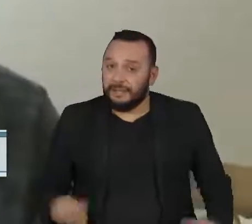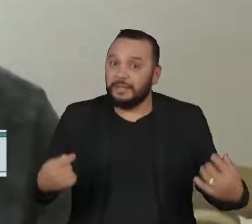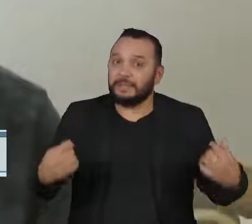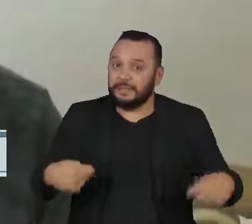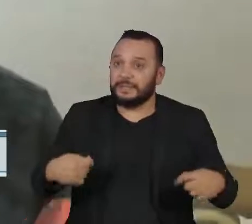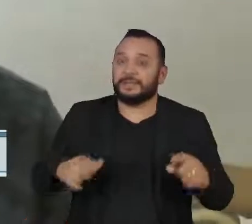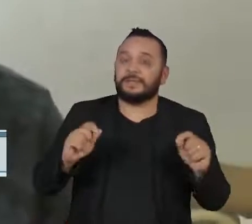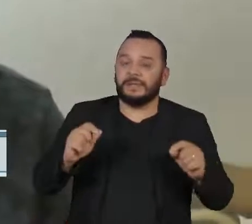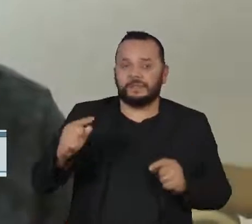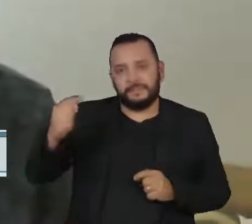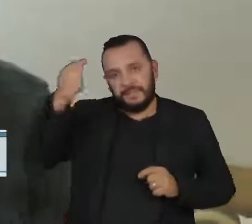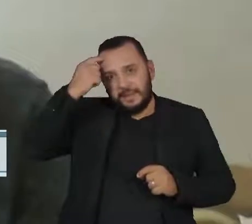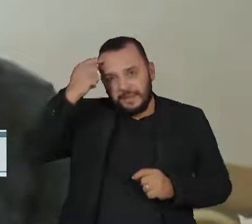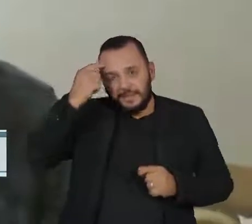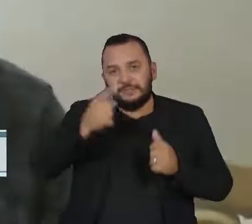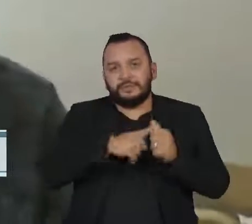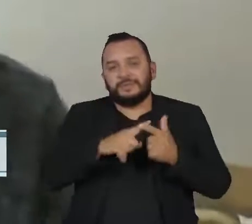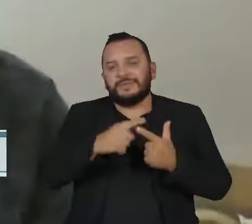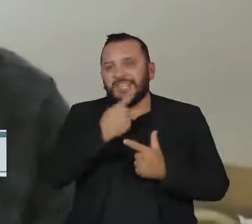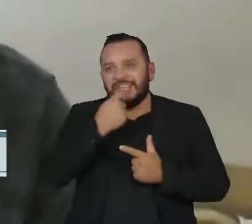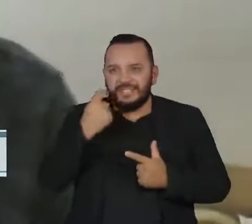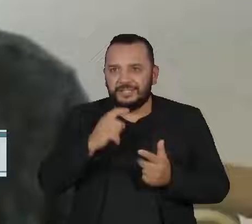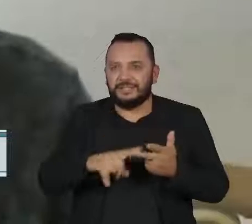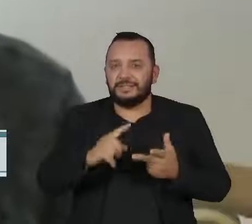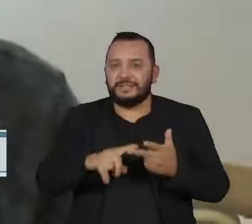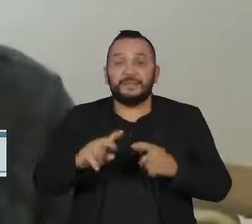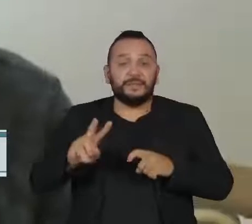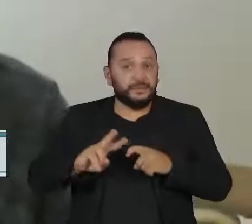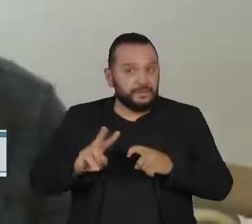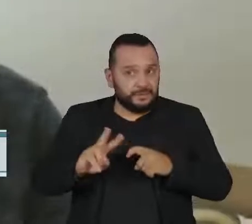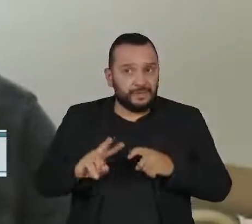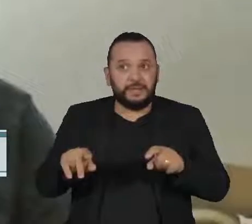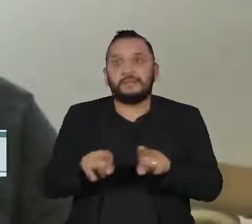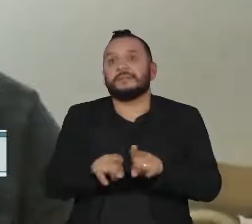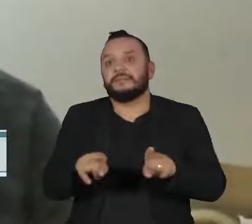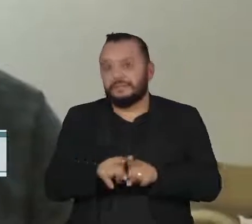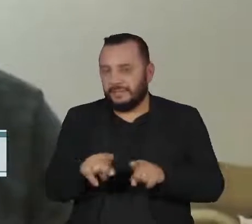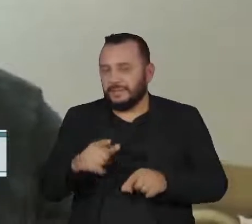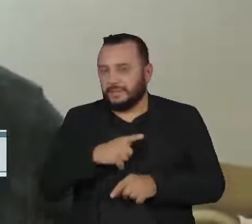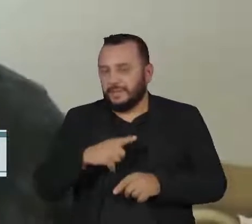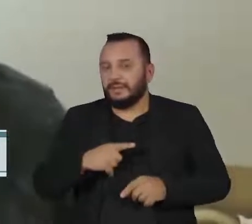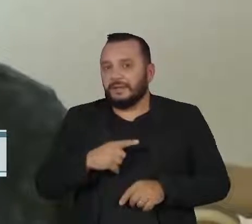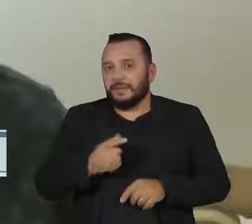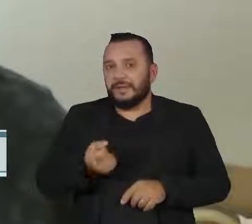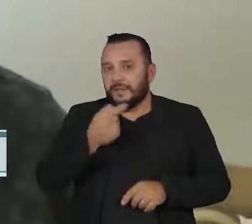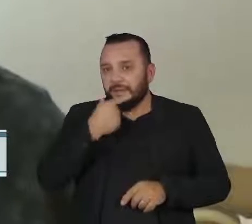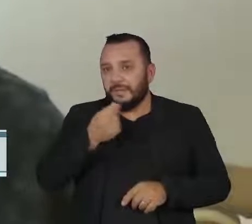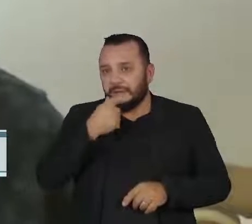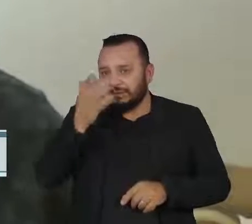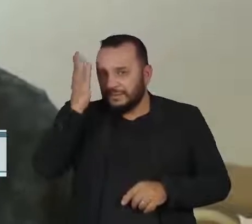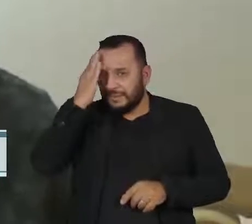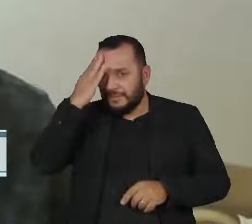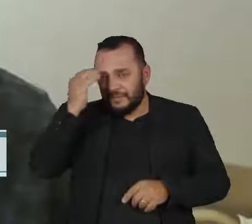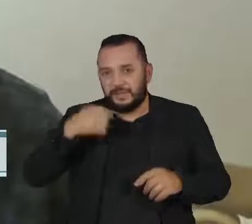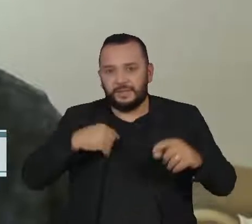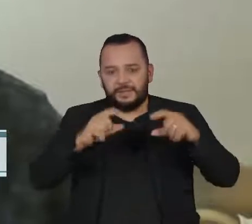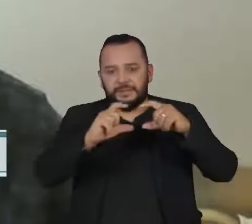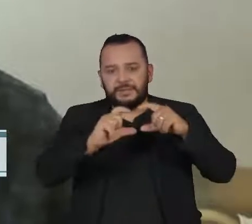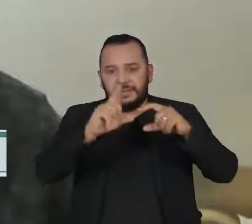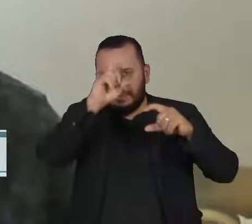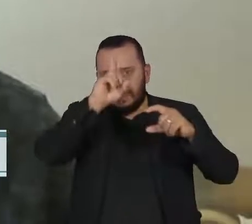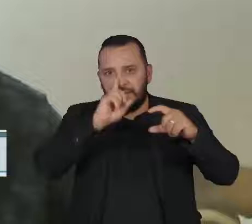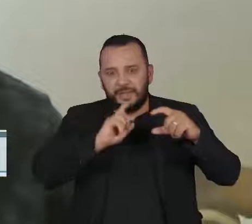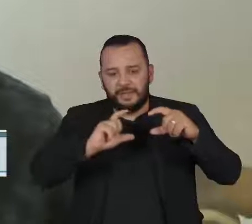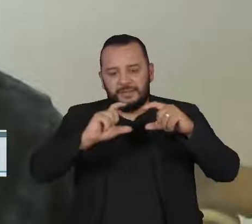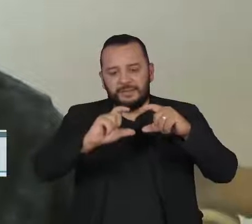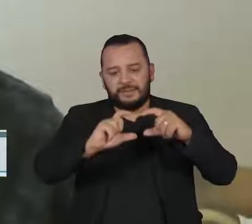deste lado, médicos, dentistas, mesmo veterinários que também prescrevem, sabendo que os medicamentos são equivalentes e que